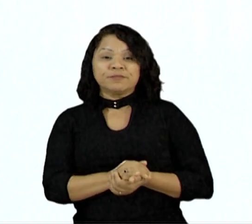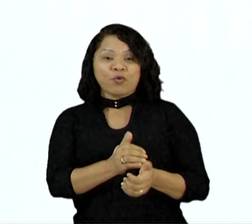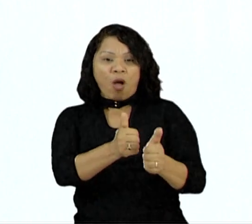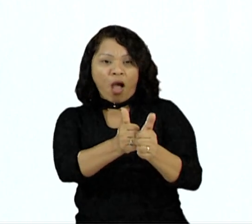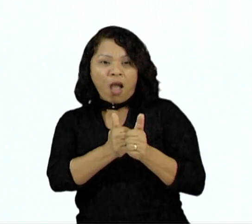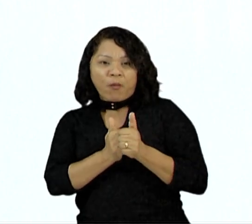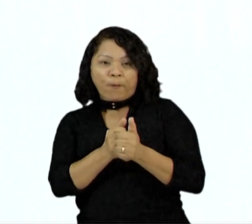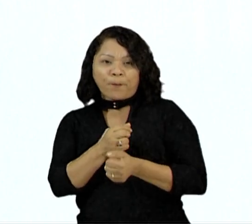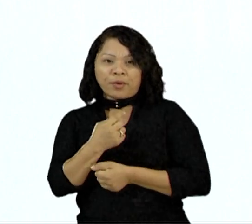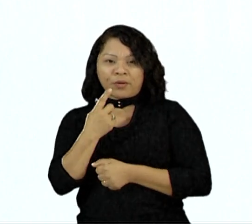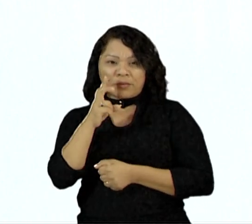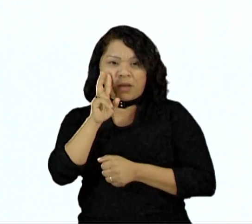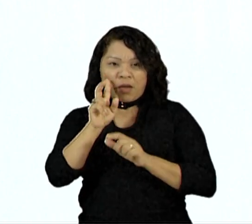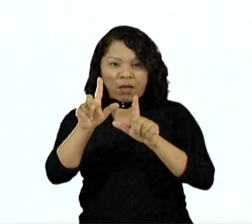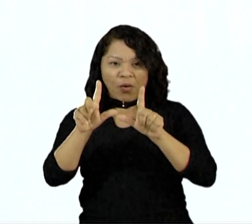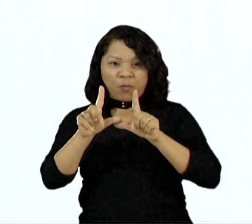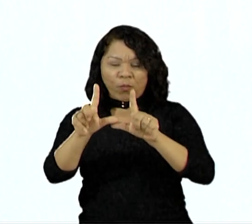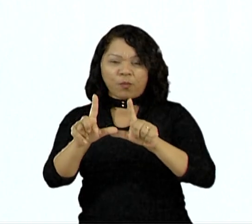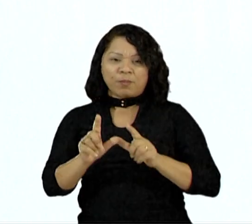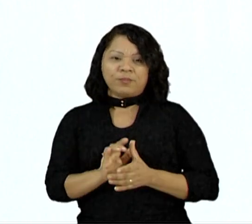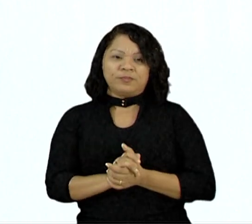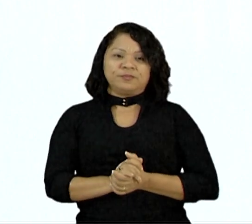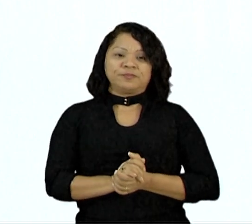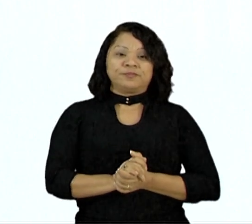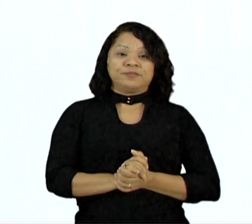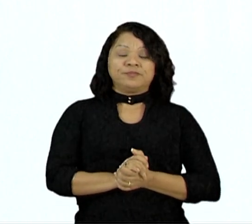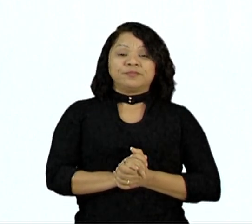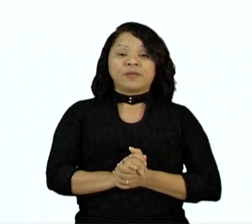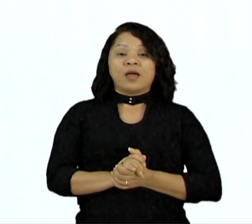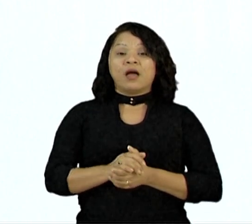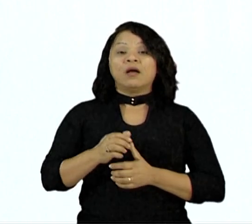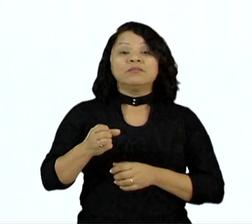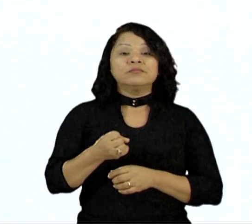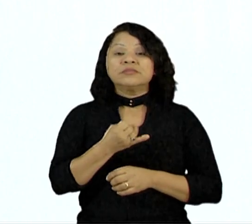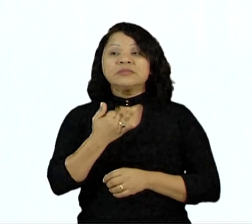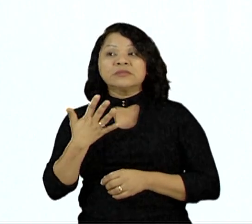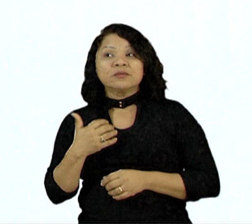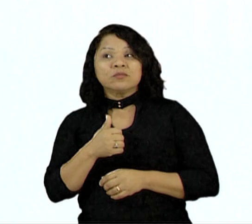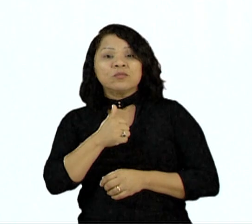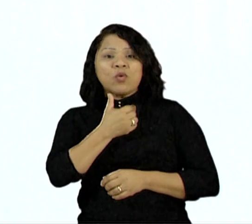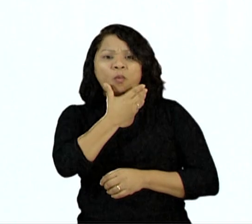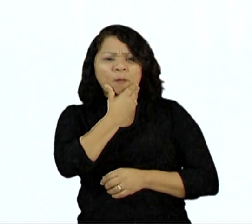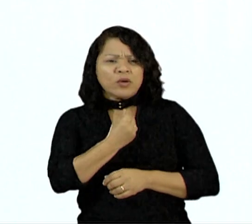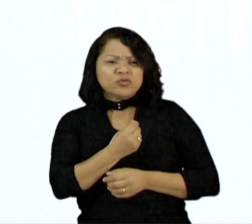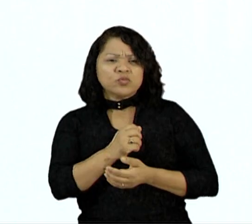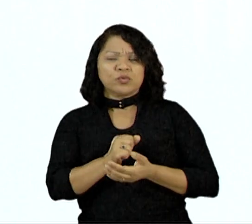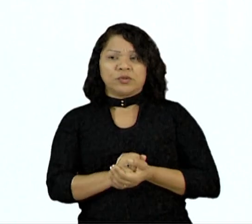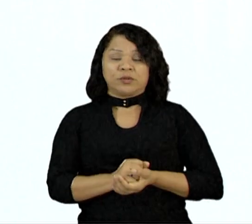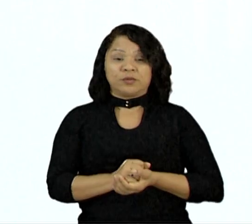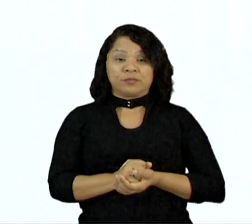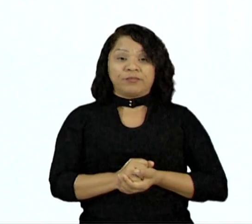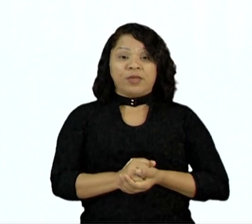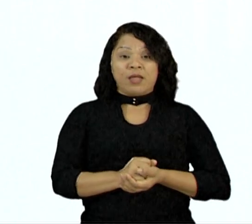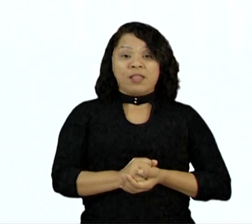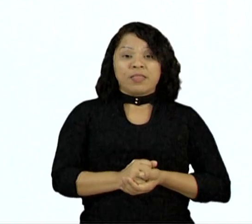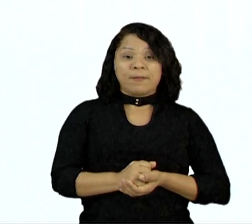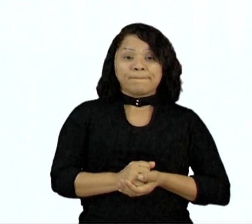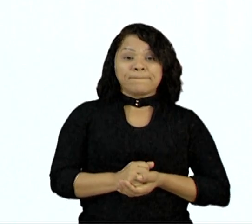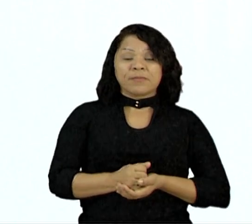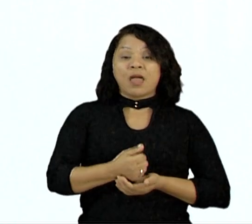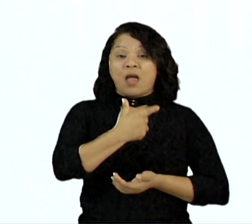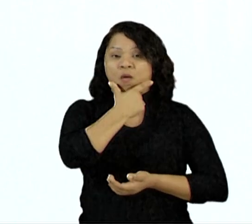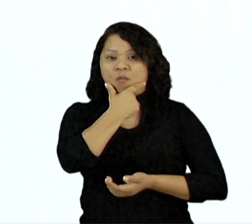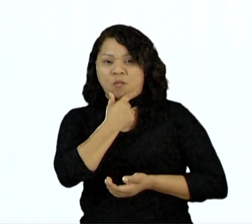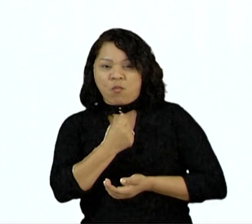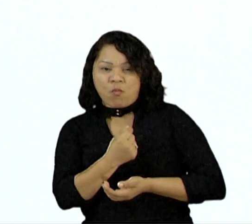no slide. Singular e masculino. O garoto viu o tubarão